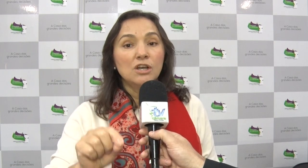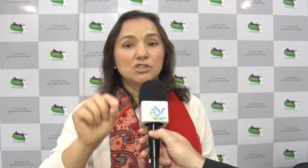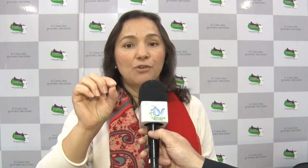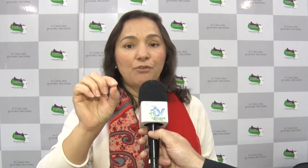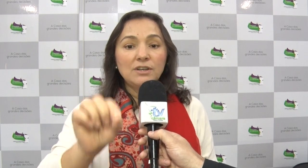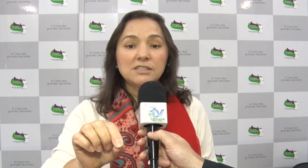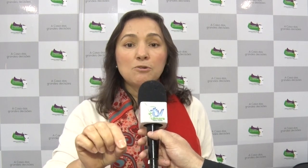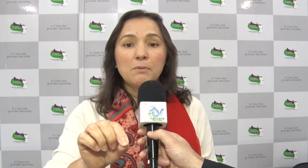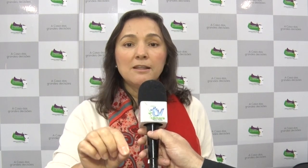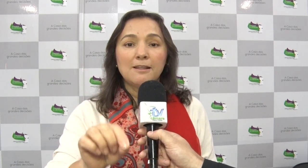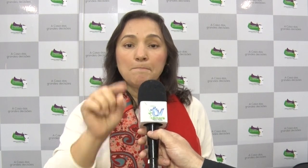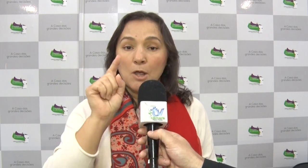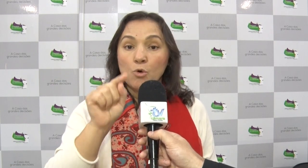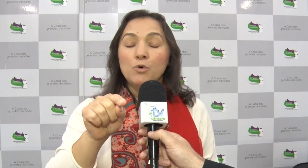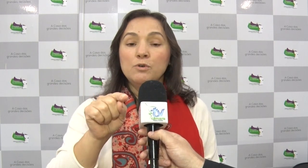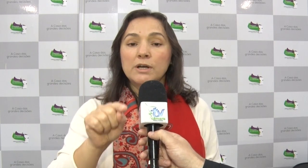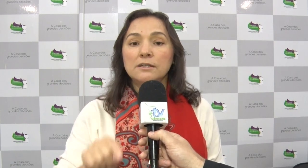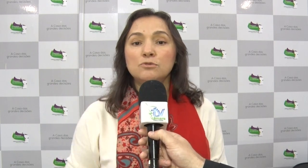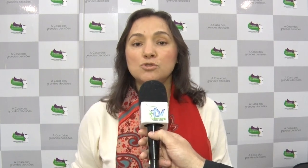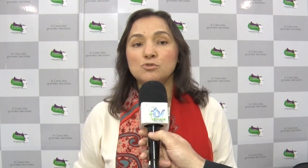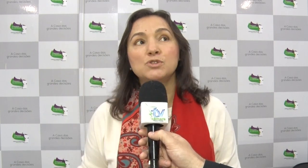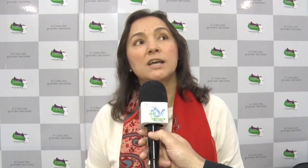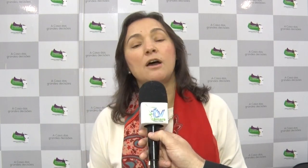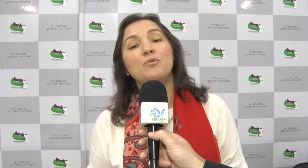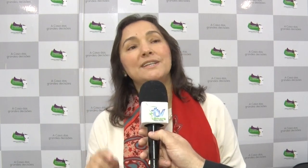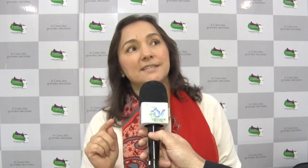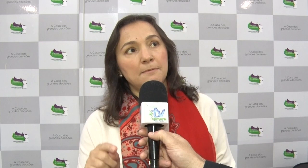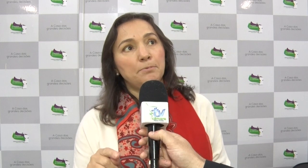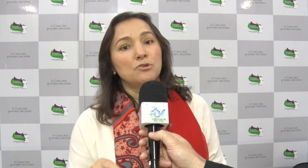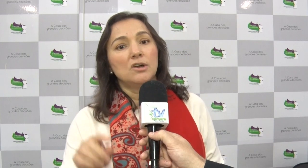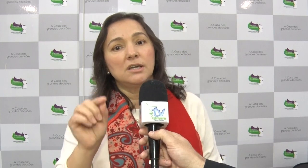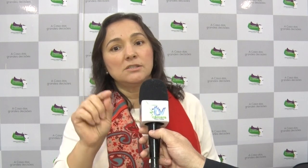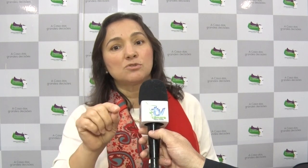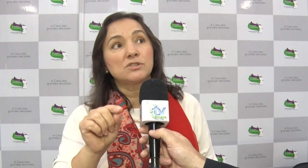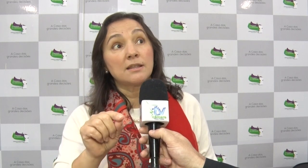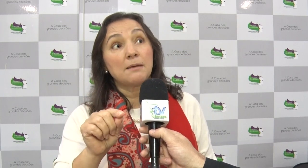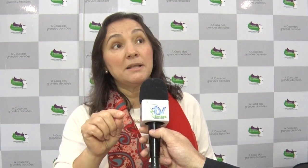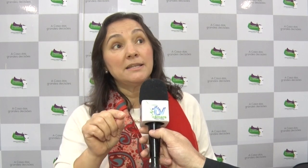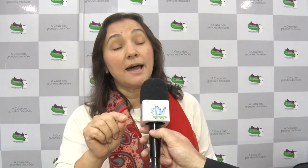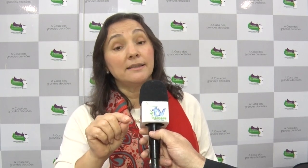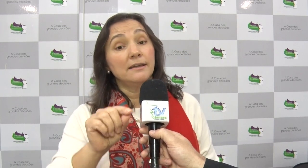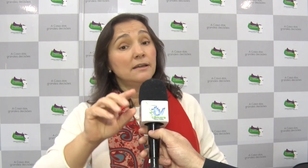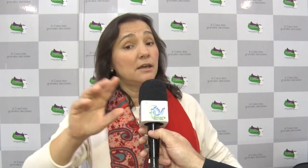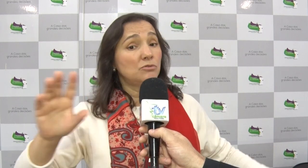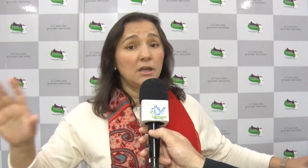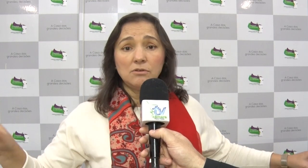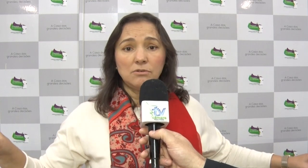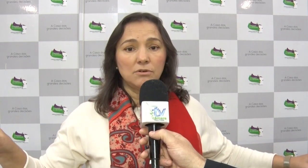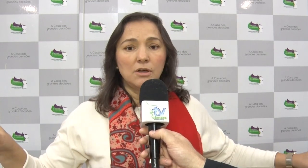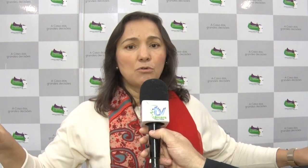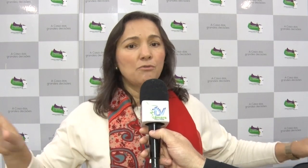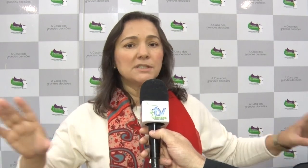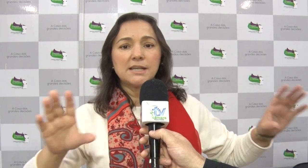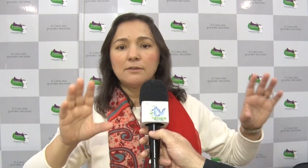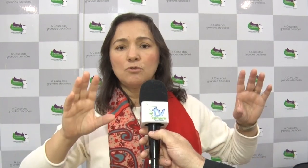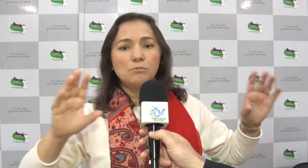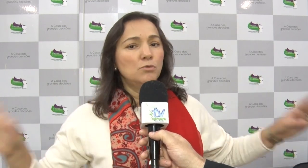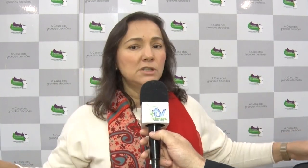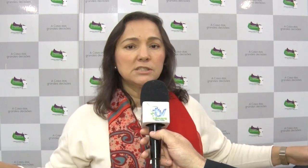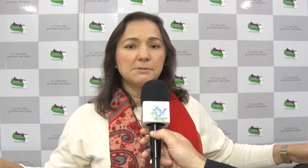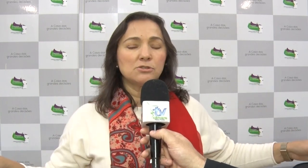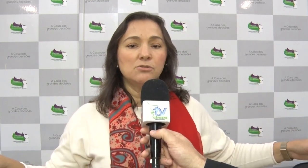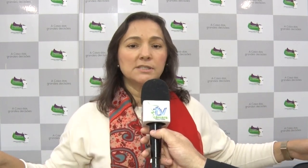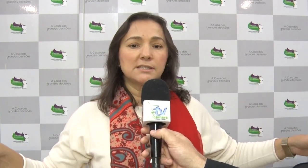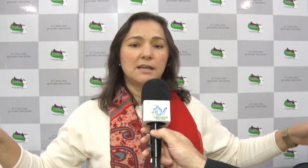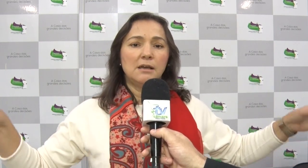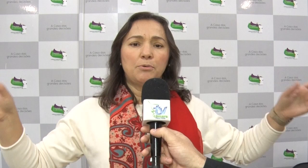isso, dificilmente o Rio Grande do Sul será um exemplo em sustentabilidade. Que eu tenho conversado com